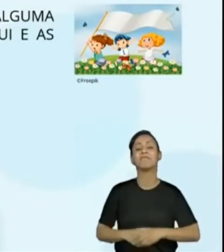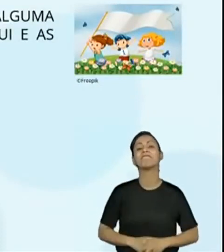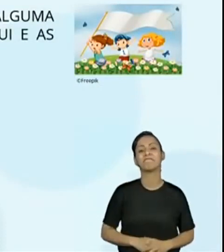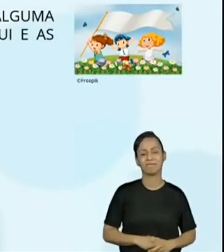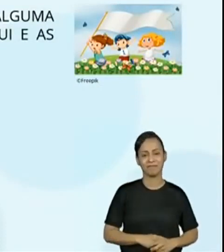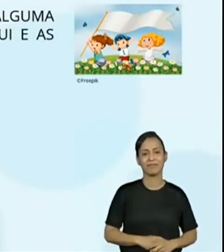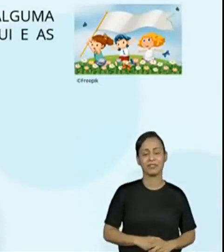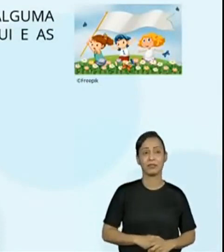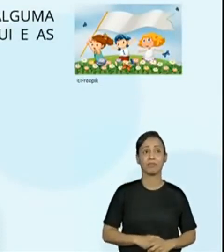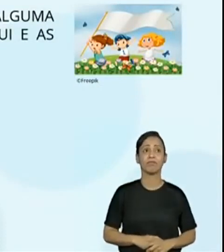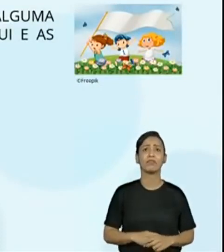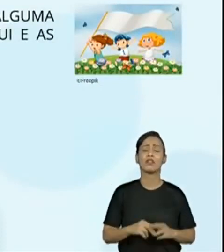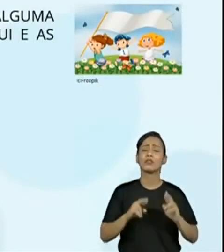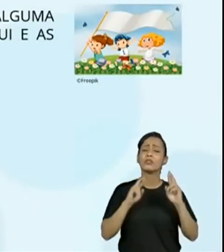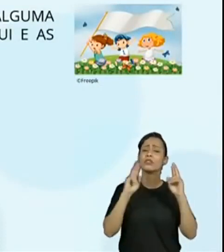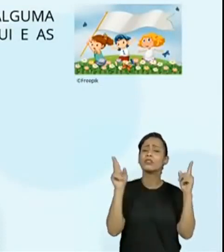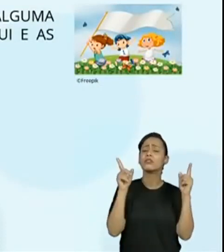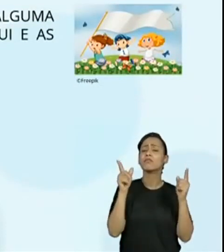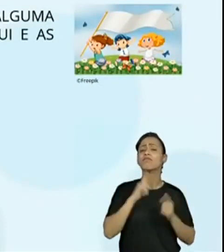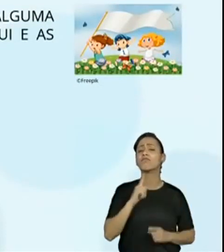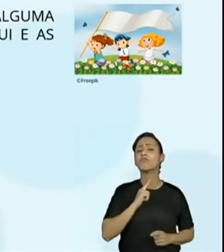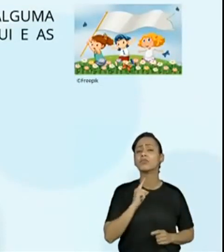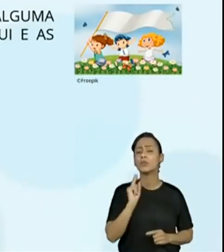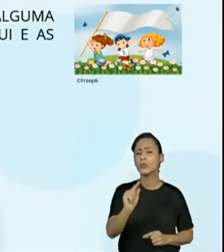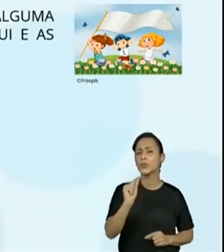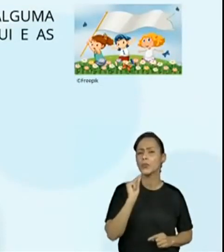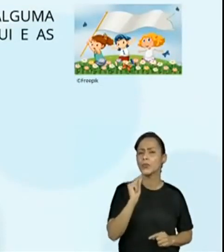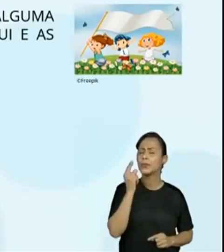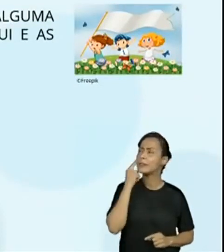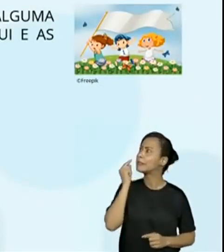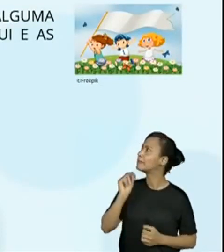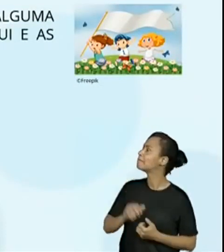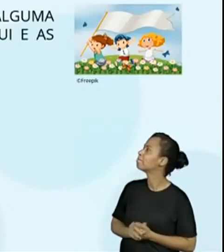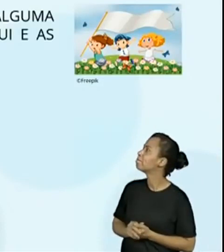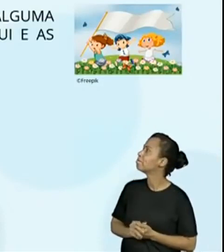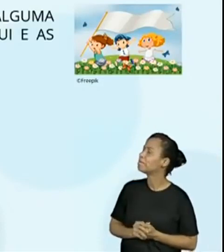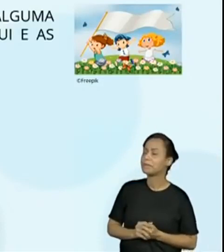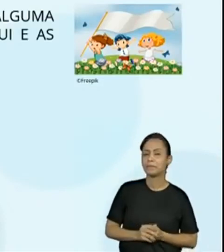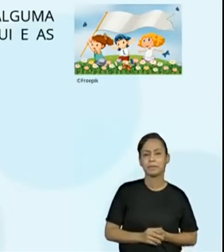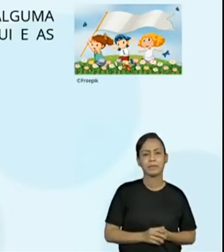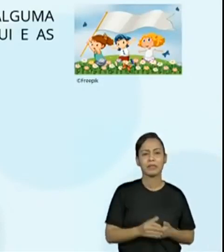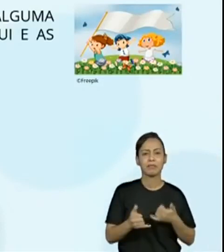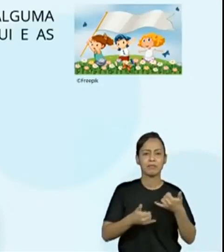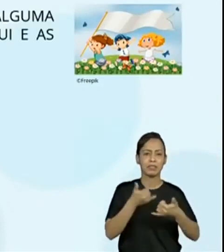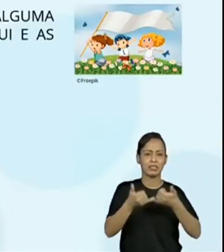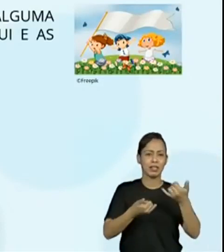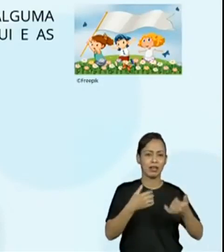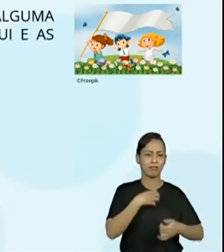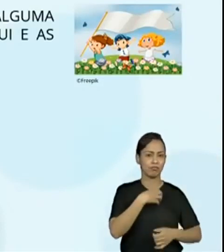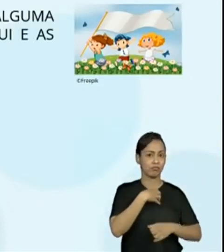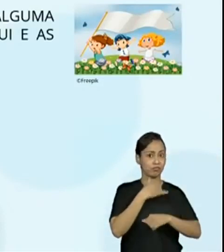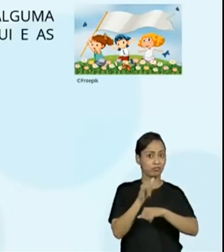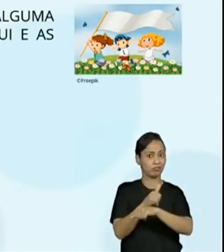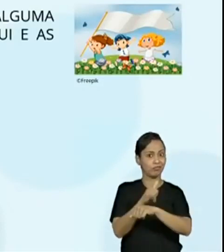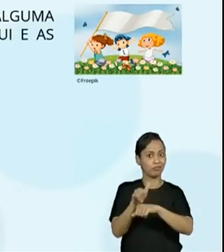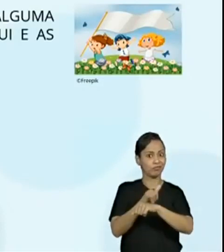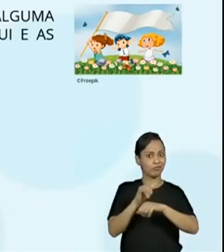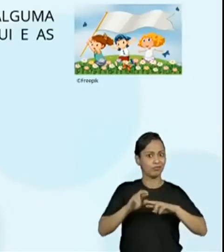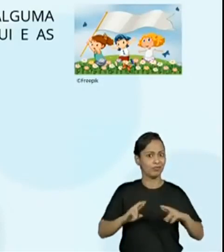do que a gente leu aqui, do nosso como brincar, que vocês brincam e fazem